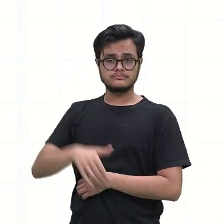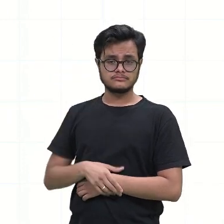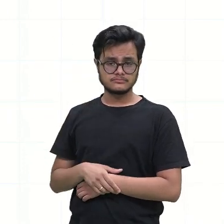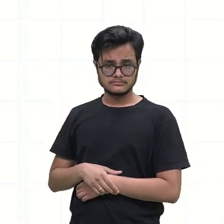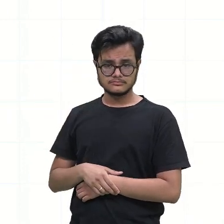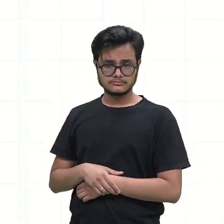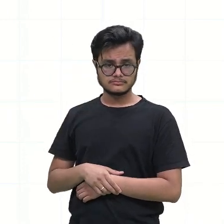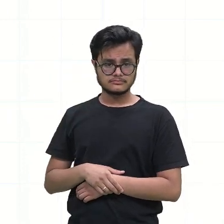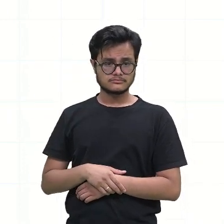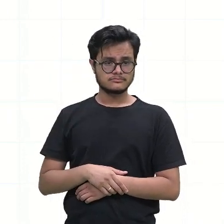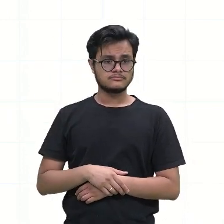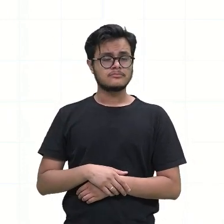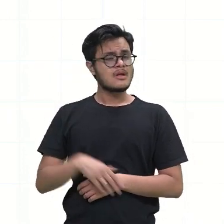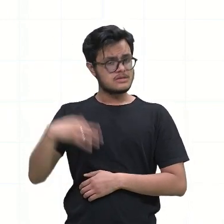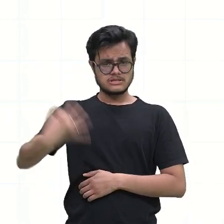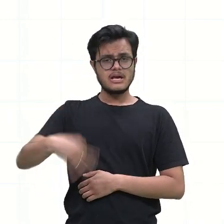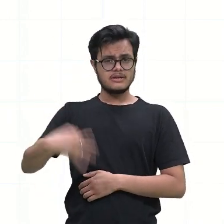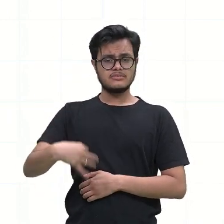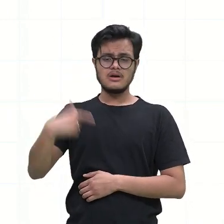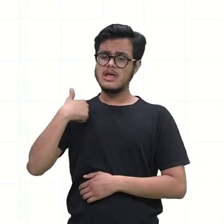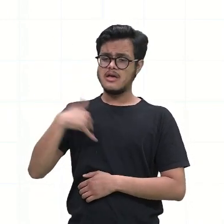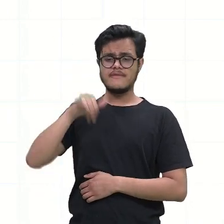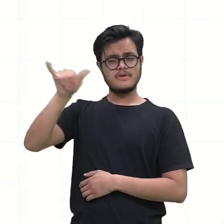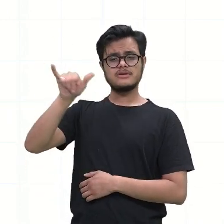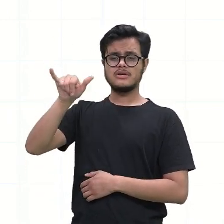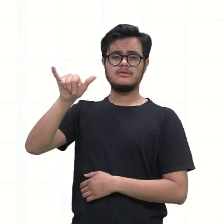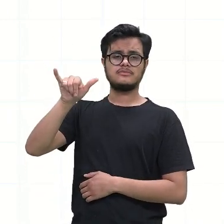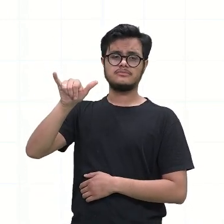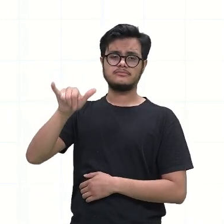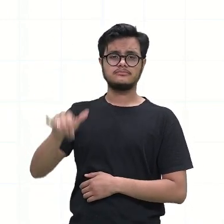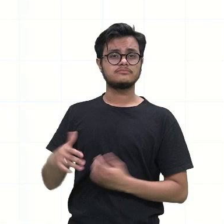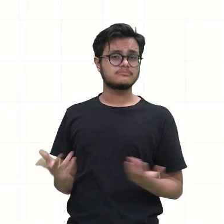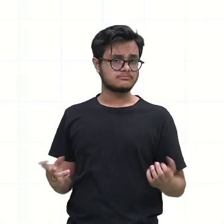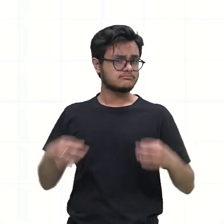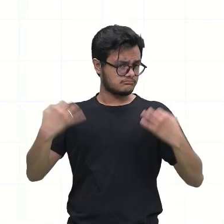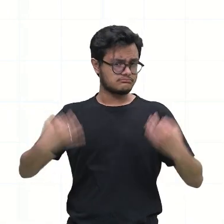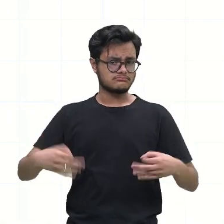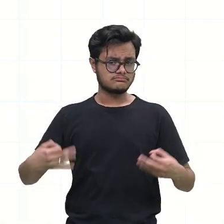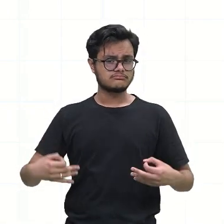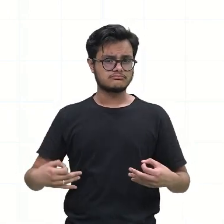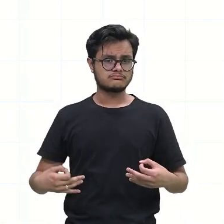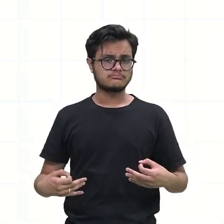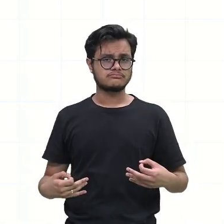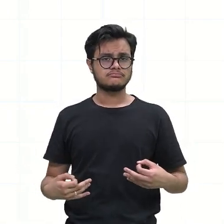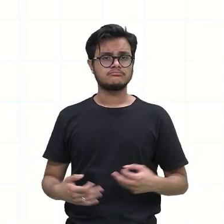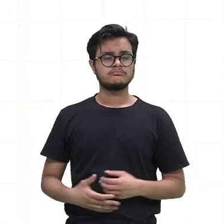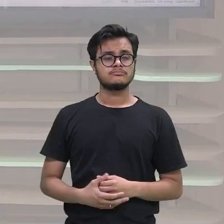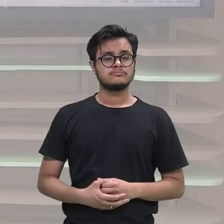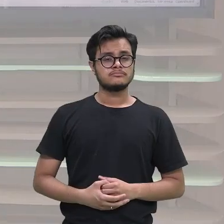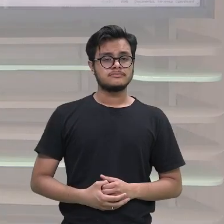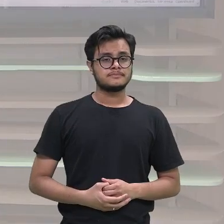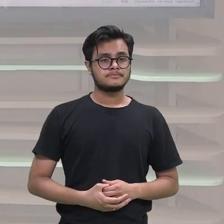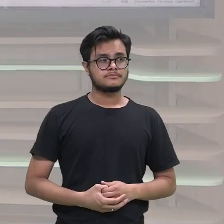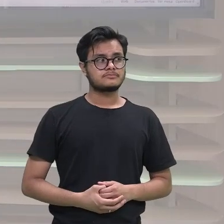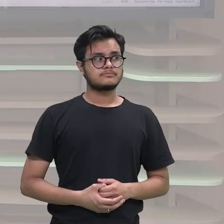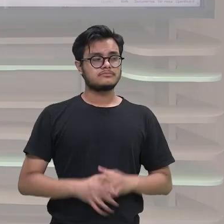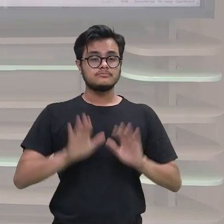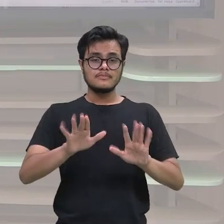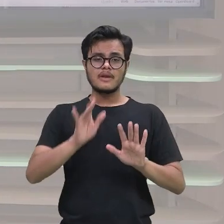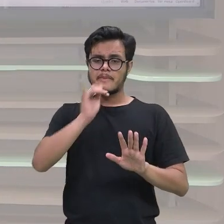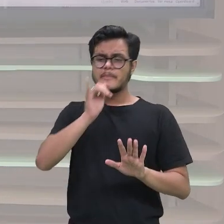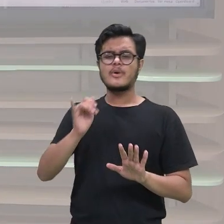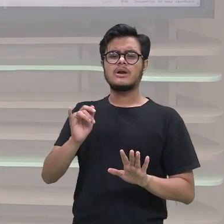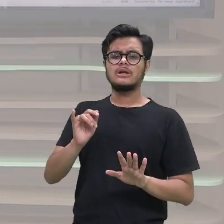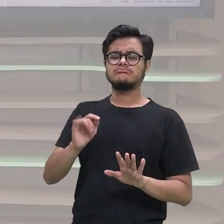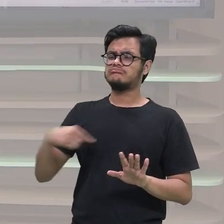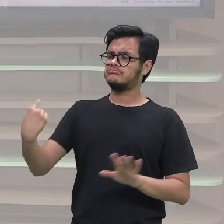Recife, isso não é uma certeza? Eu não estou indicando uma certeza aí, no modo do verbo? Quando eu digo